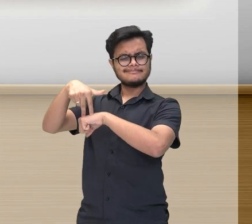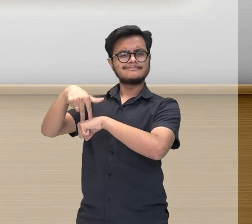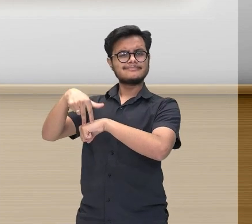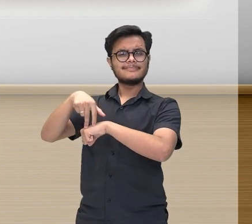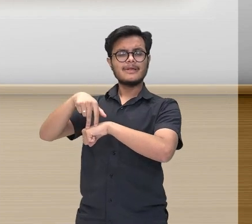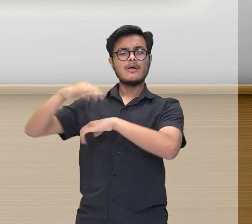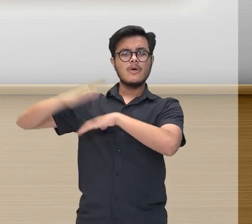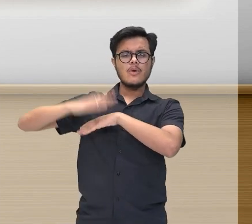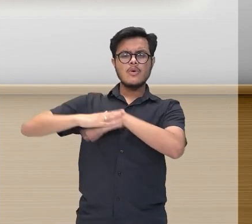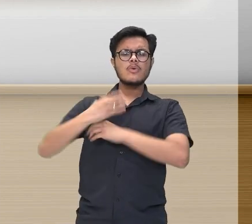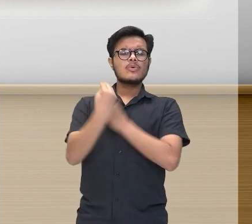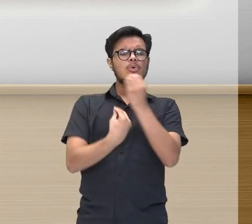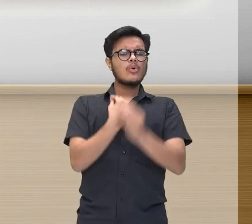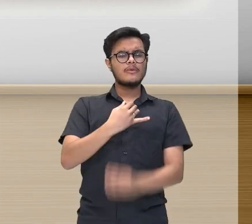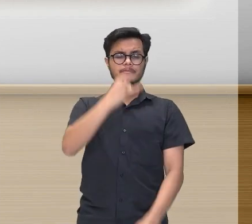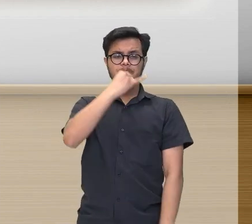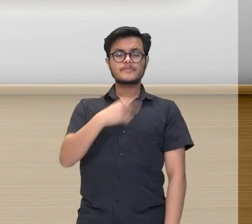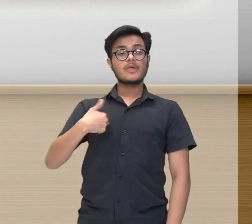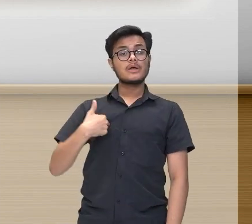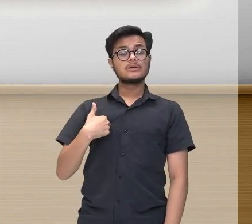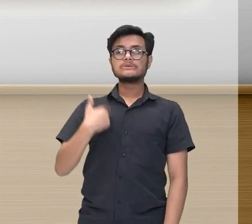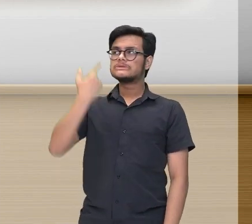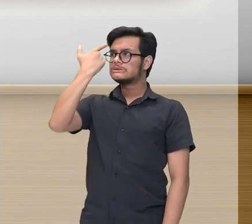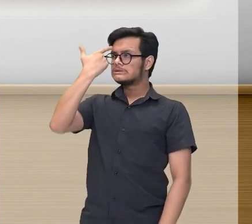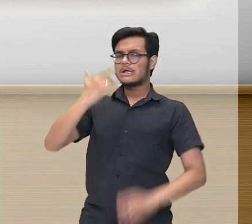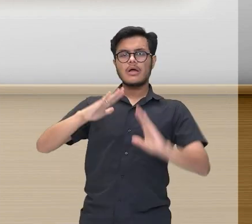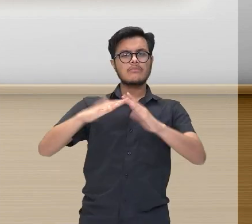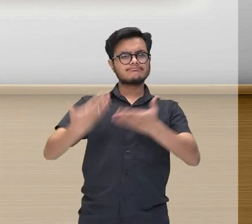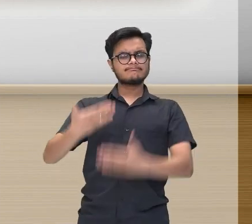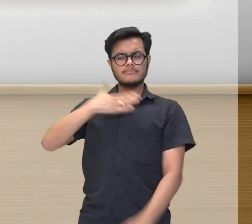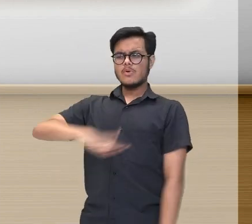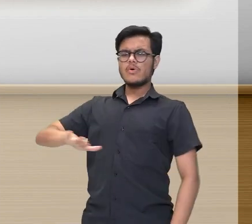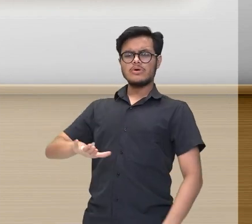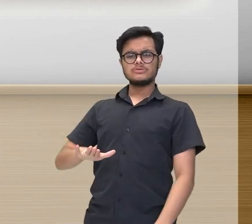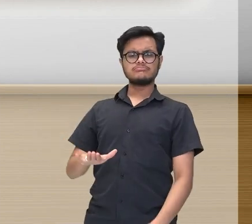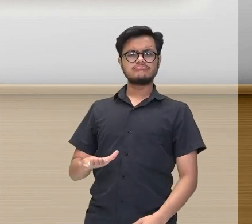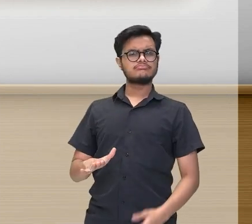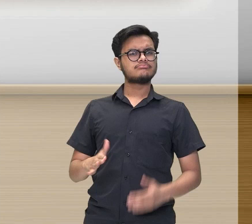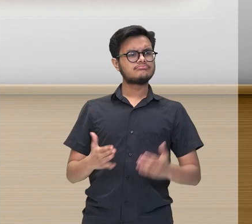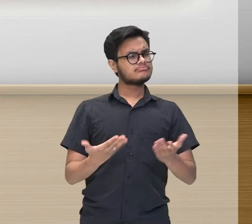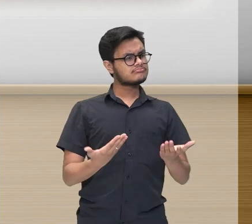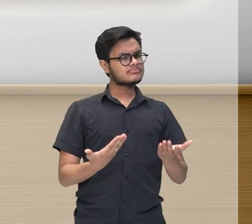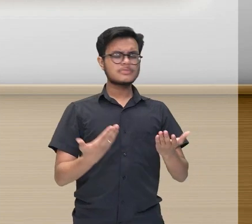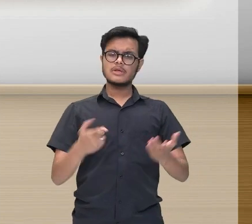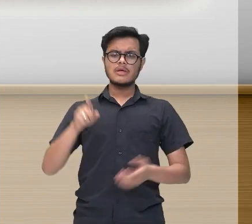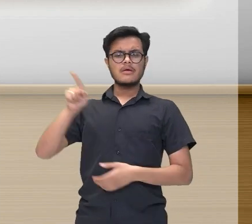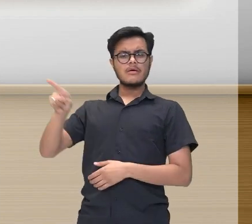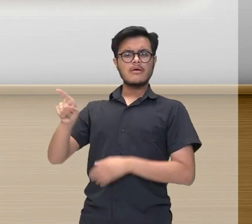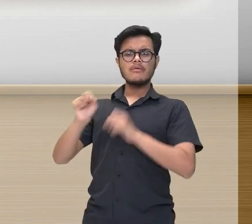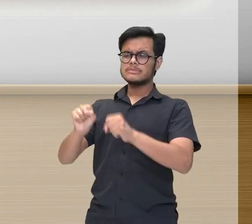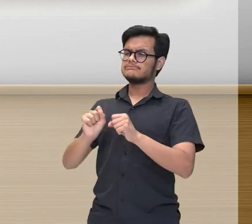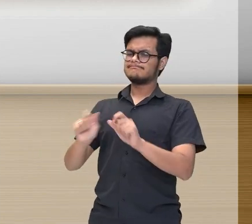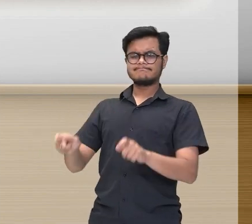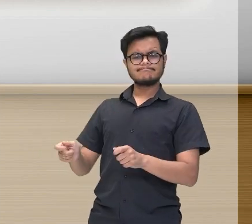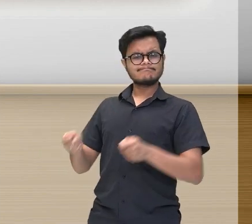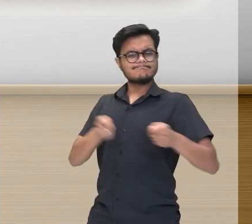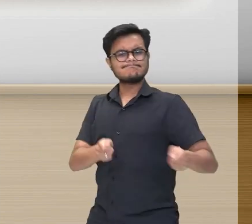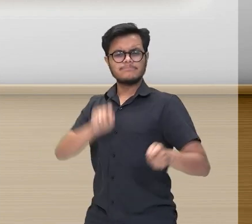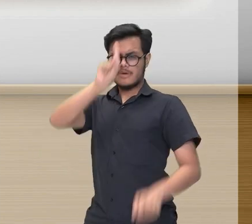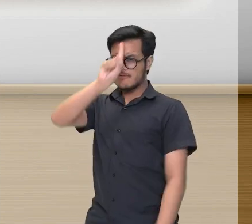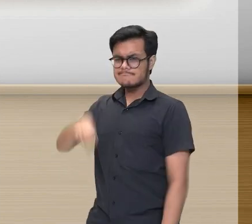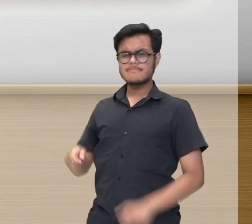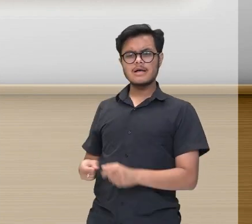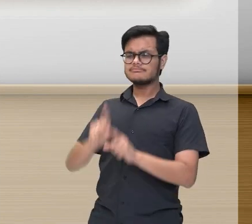Como professor, quando eu reivindico algo na minha escola e eu peço o intermédio do Grêmio Estudantil, você está sendo protagonista naquele